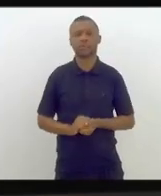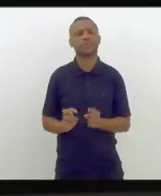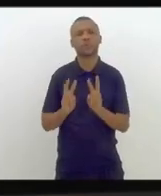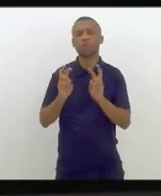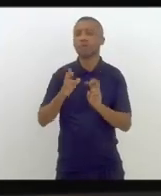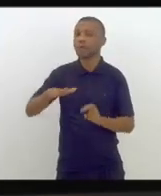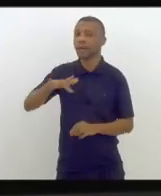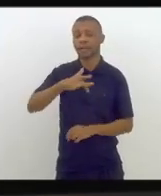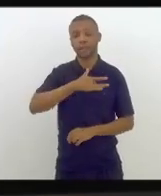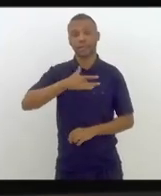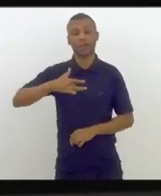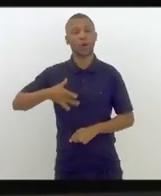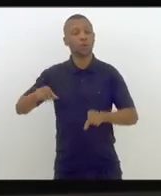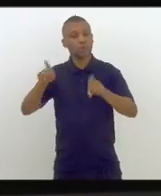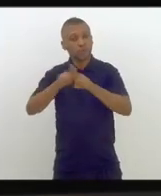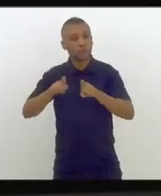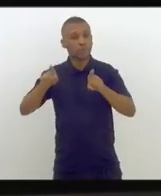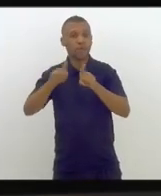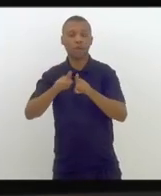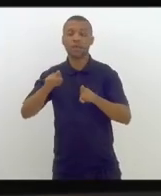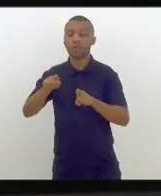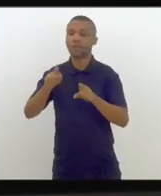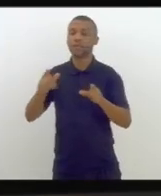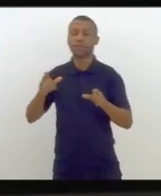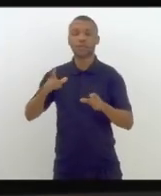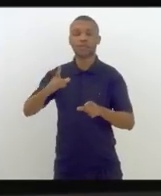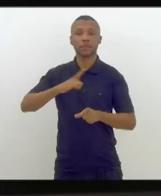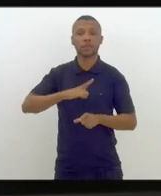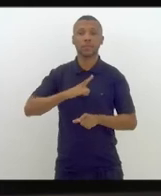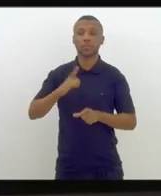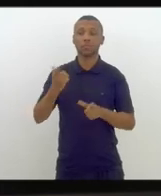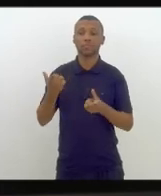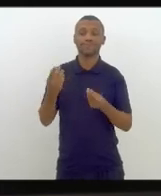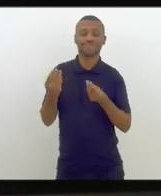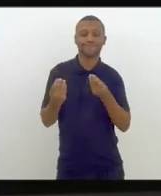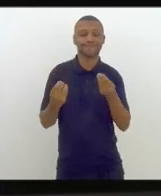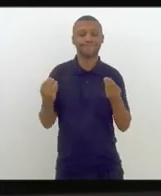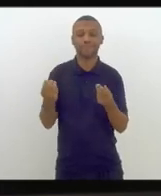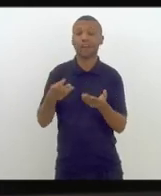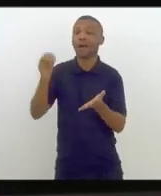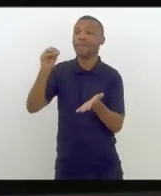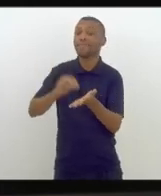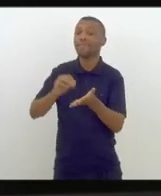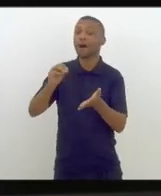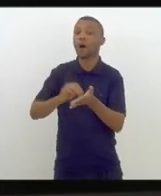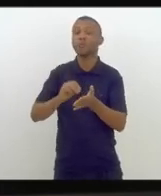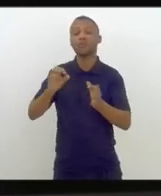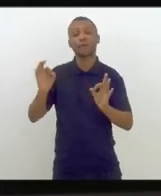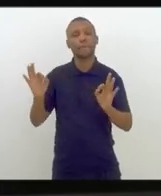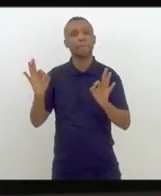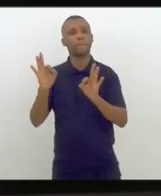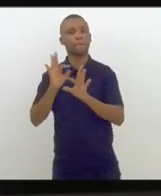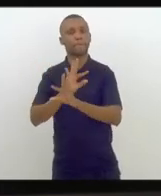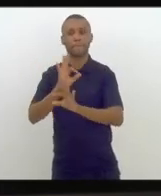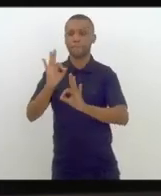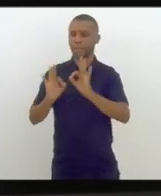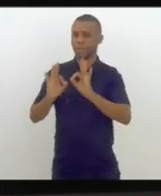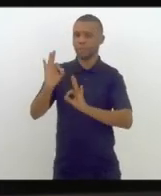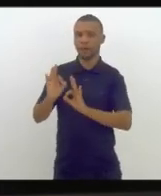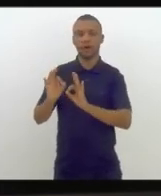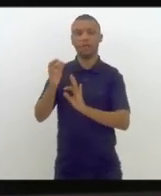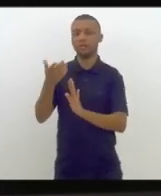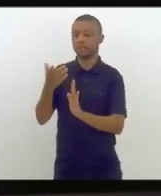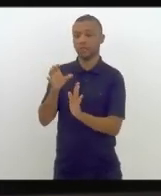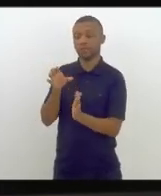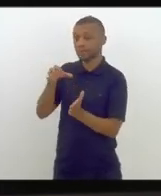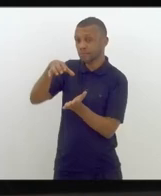da saúde também, um total despreparo por parte dos atendimentos, das unidades de pronto atendimento que